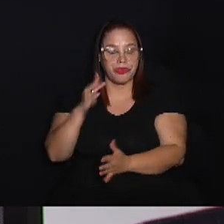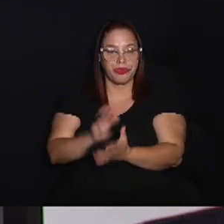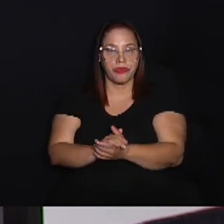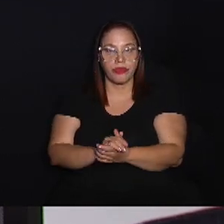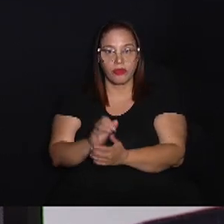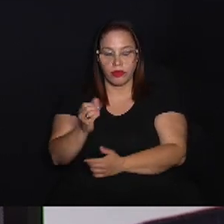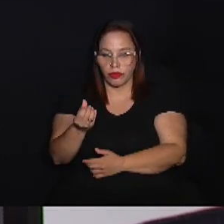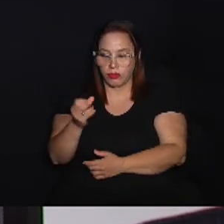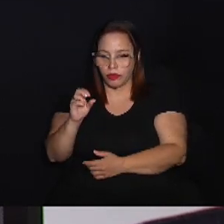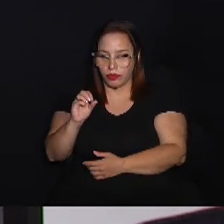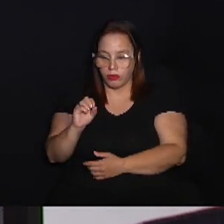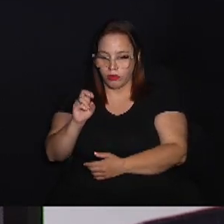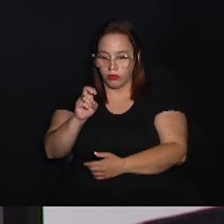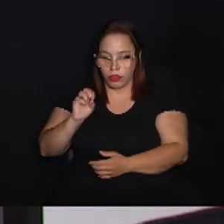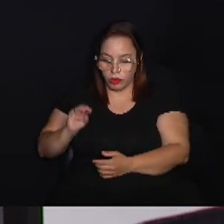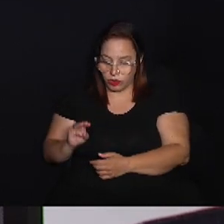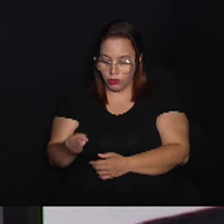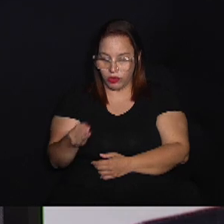de R$